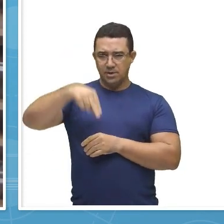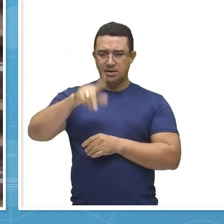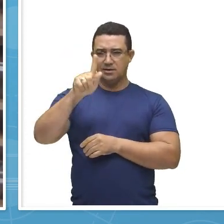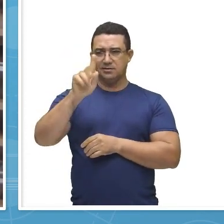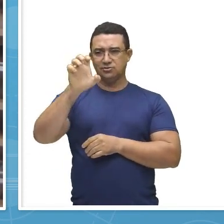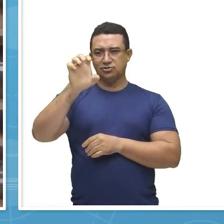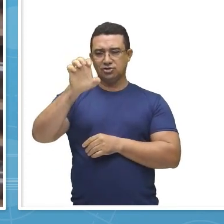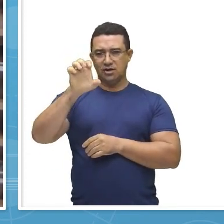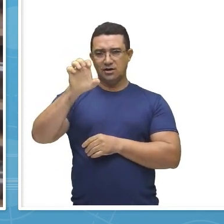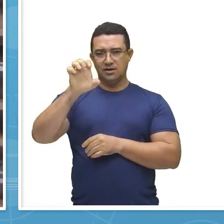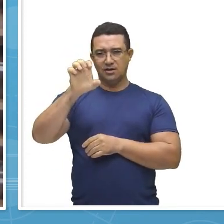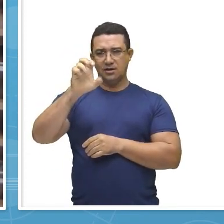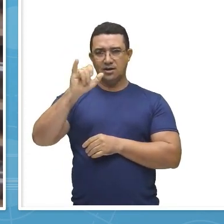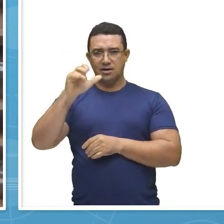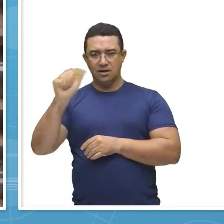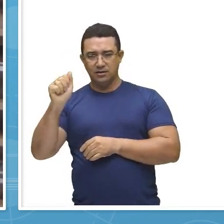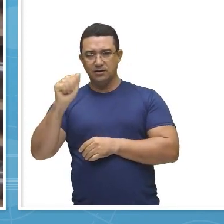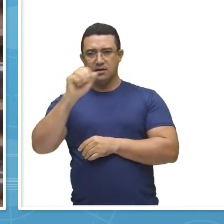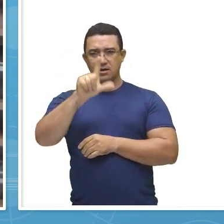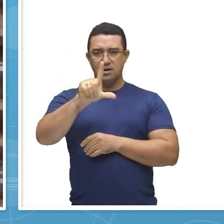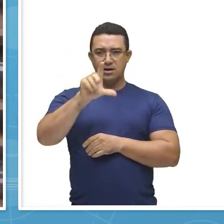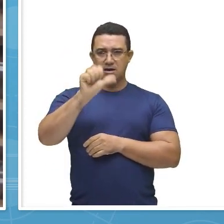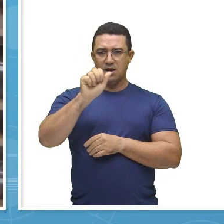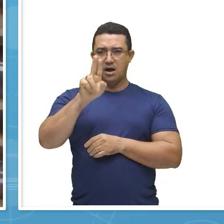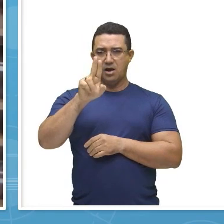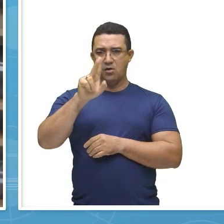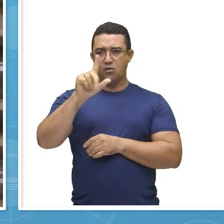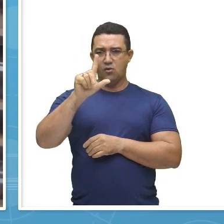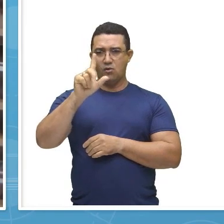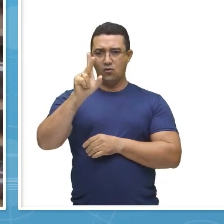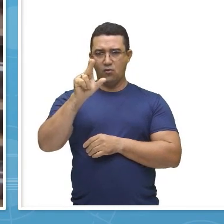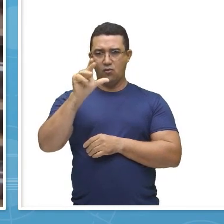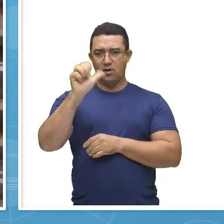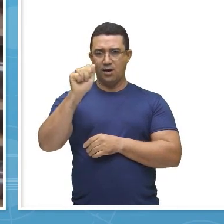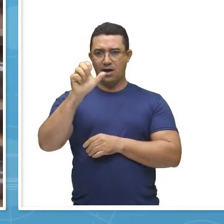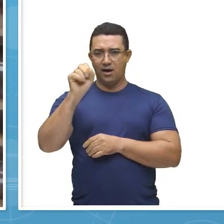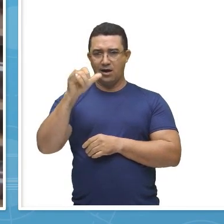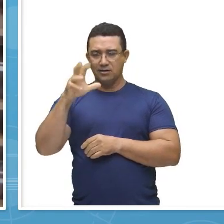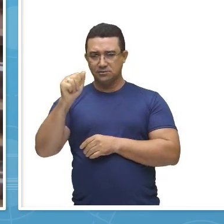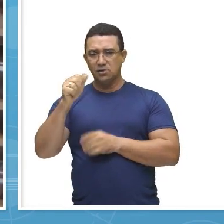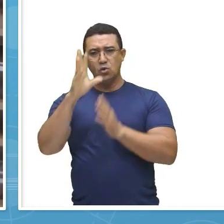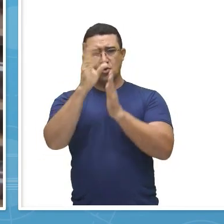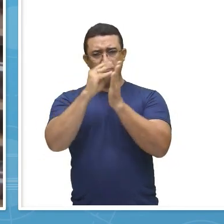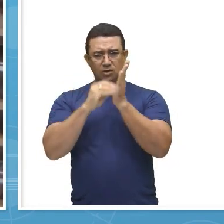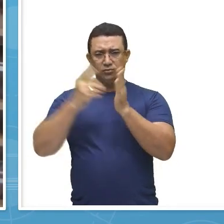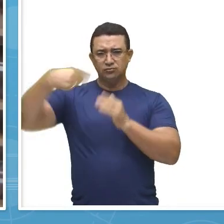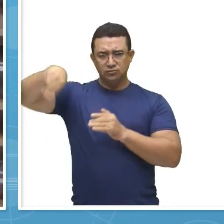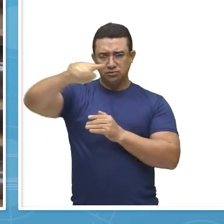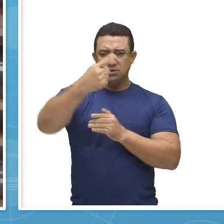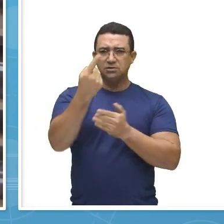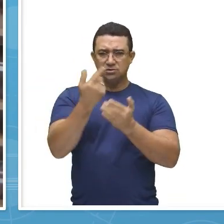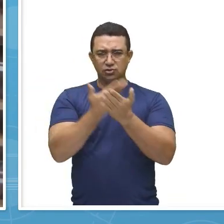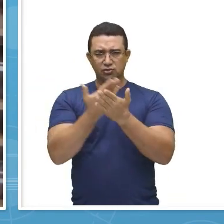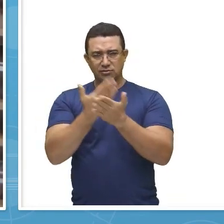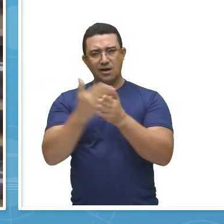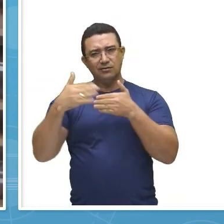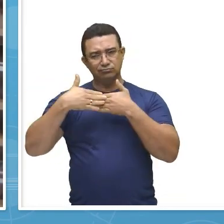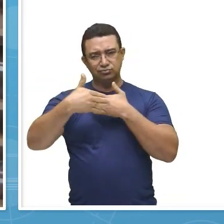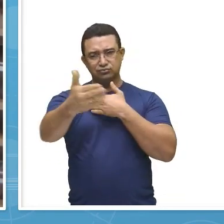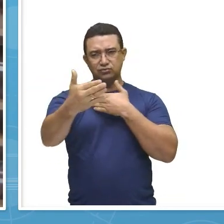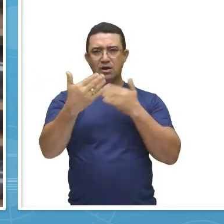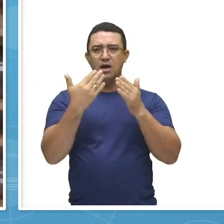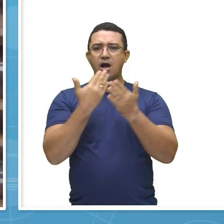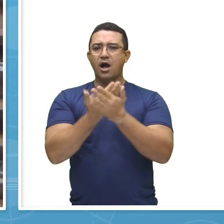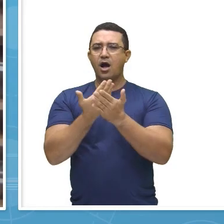da Gondwana, que foram assuntos que vocês estudaram ao longo do projeto Aula em Casa, né? Então,